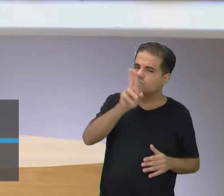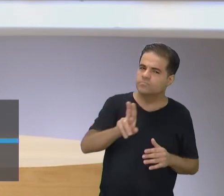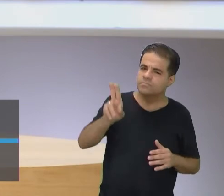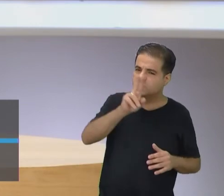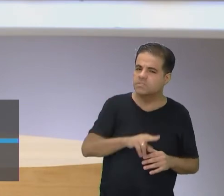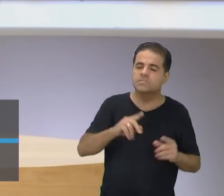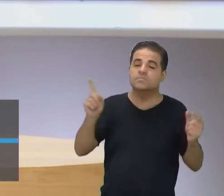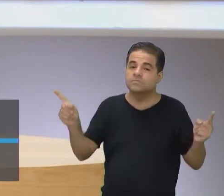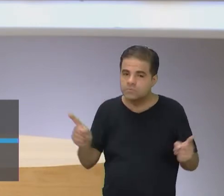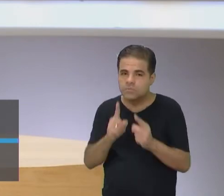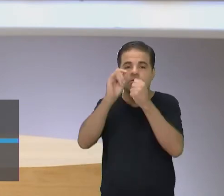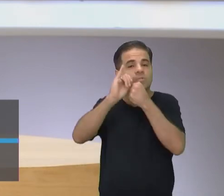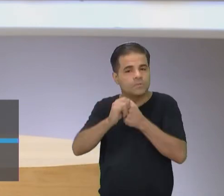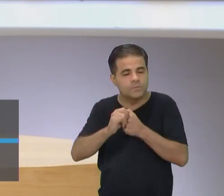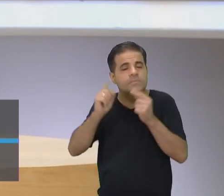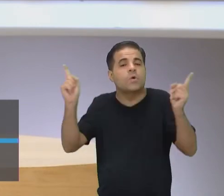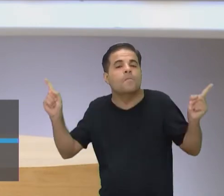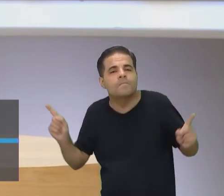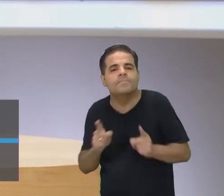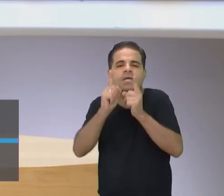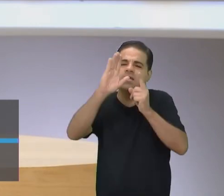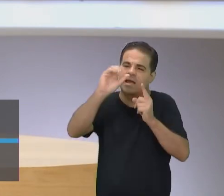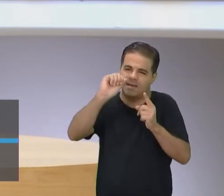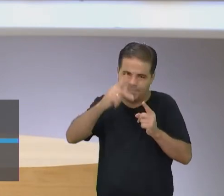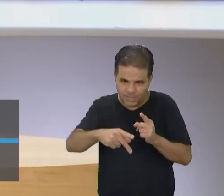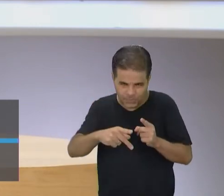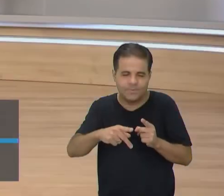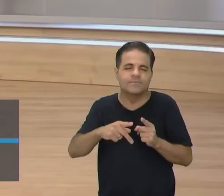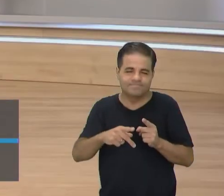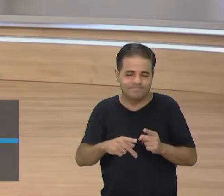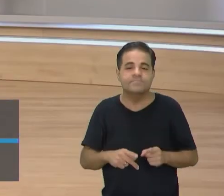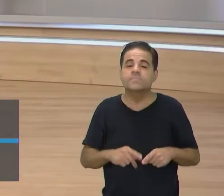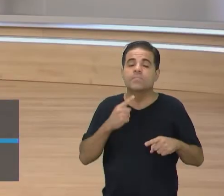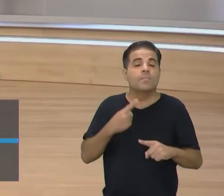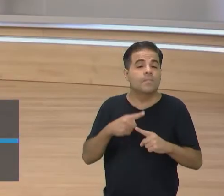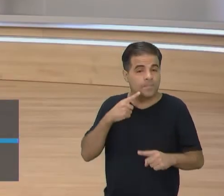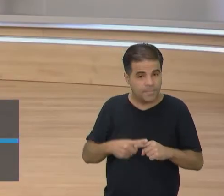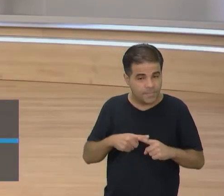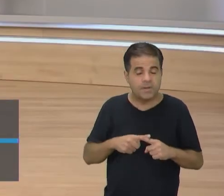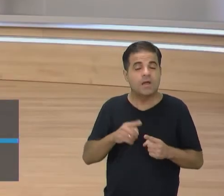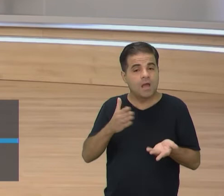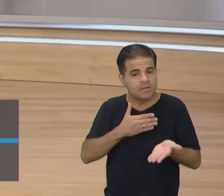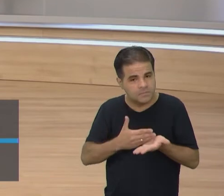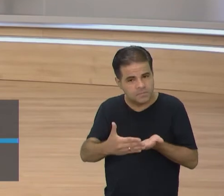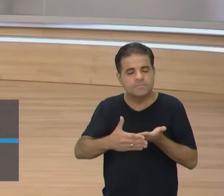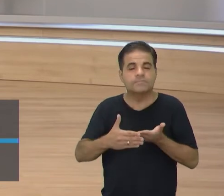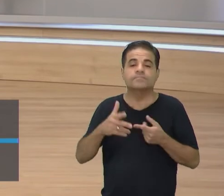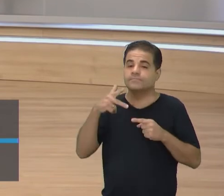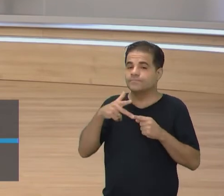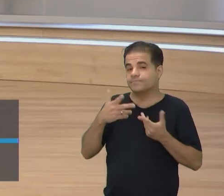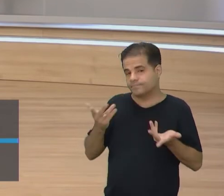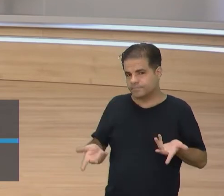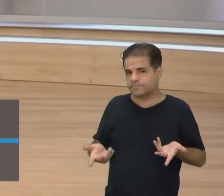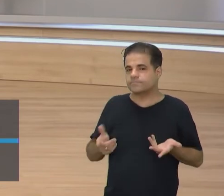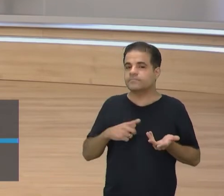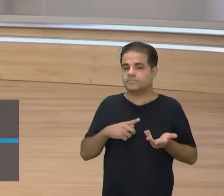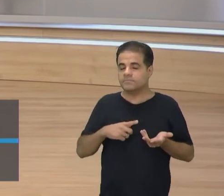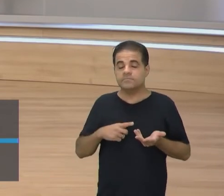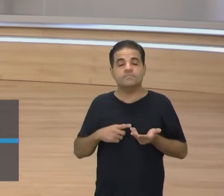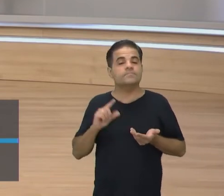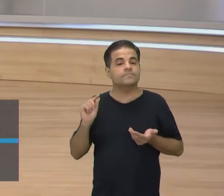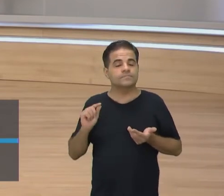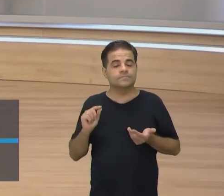verdade, um mini conto, mas foi um mini capítulo. A gente Isso, pode dizer exatamente. assim. Né? Porque é outra coisa que eu falar, desculpa ter interrompido, interromper você, porque